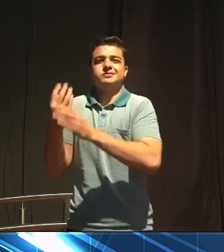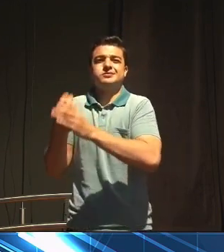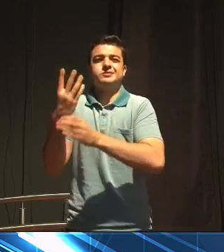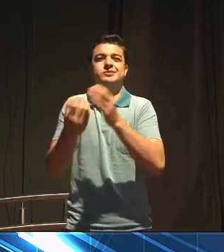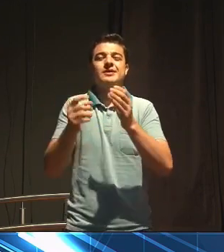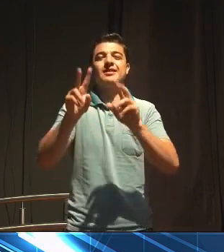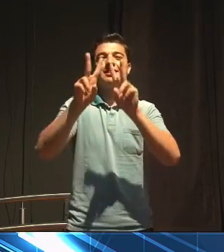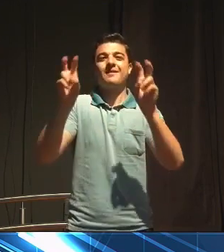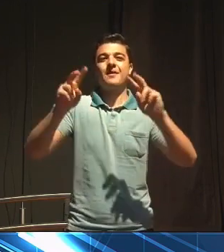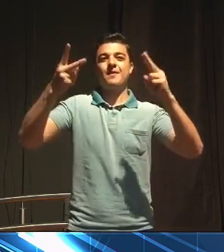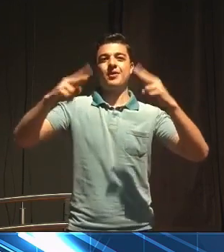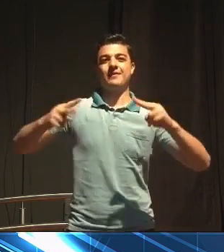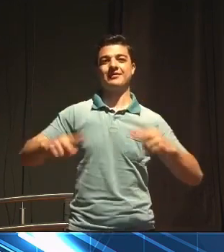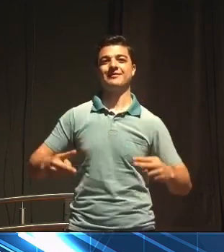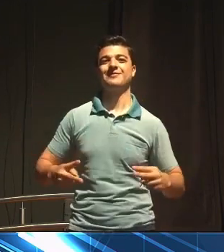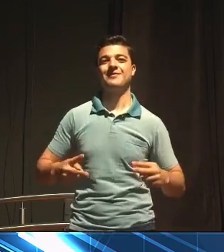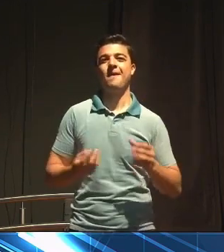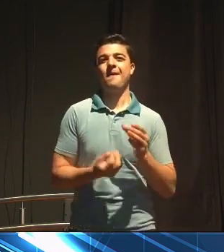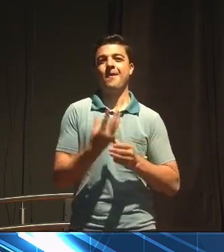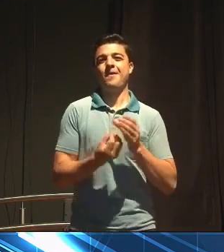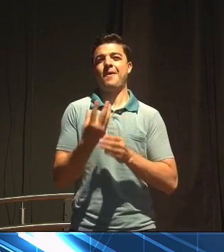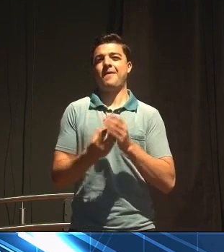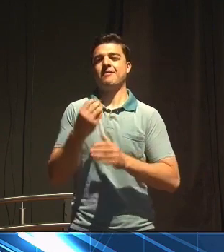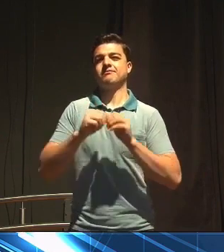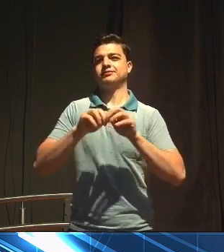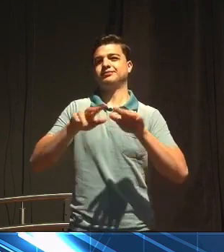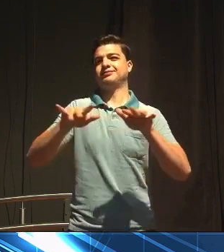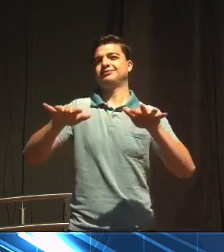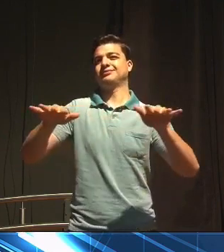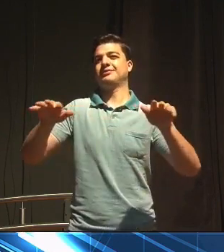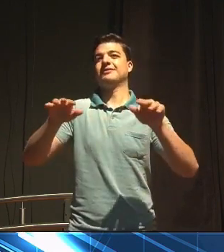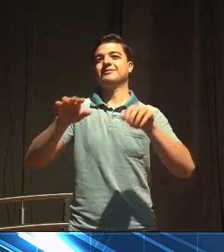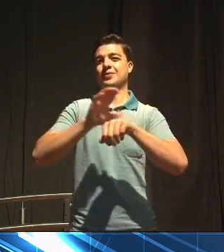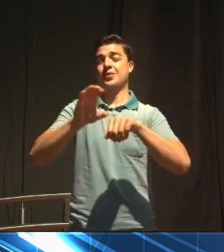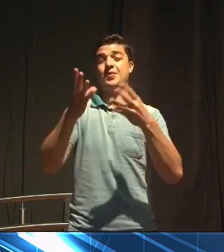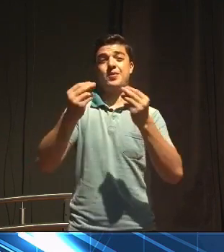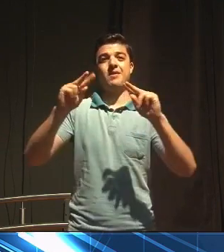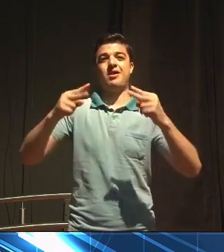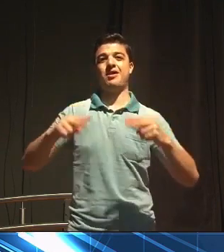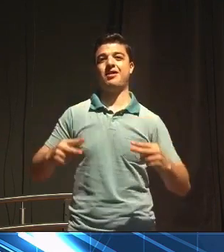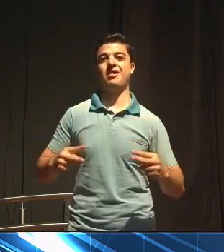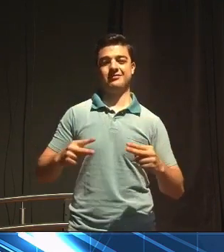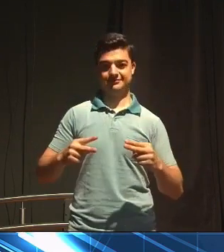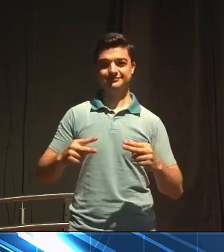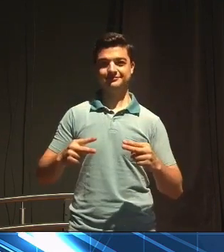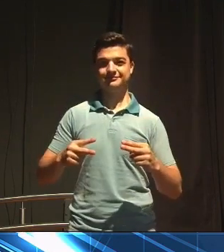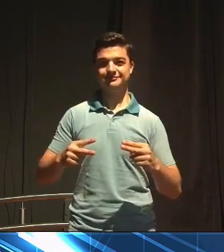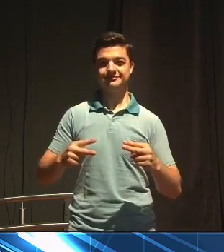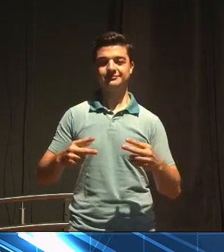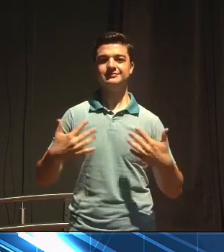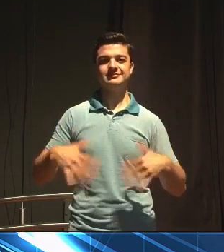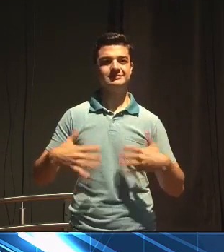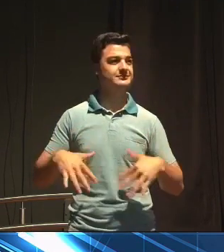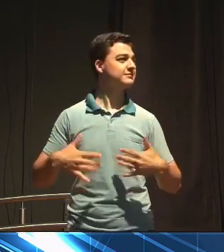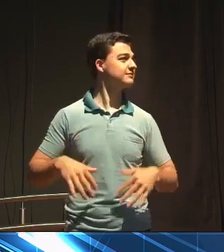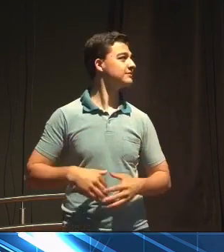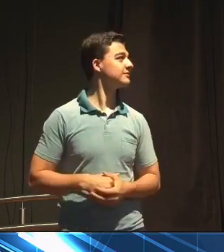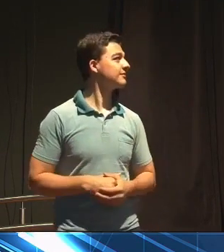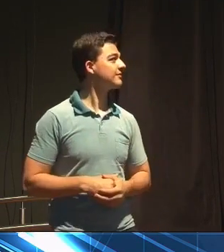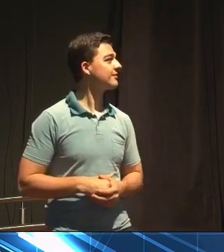programação oferecendo curso, eu não sei como começou, eu só sei que de repente era muita coisa. E aí, eu adoro esse